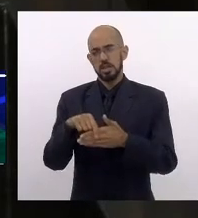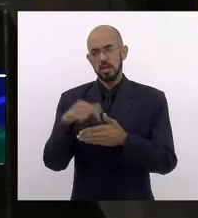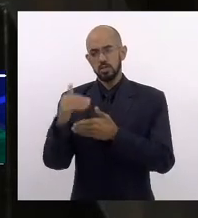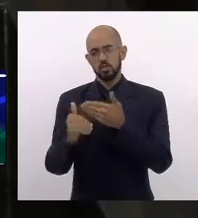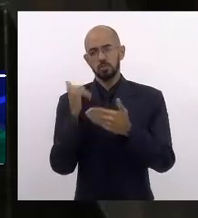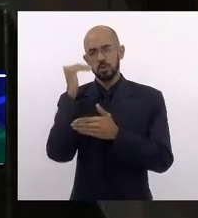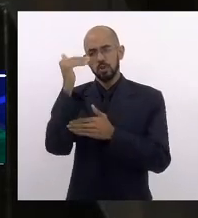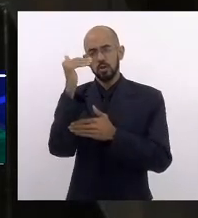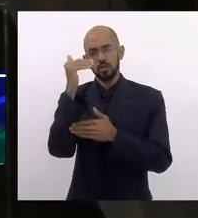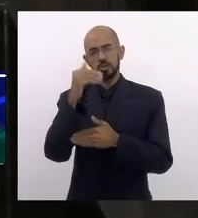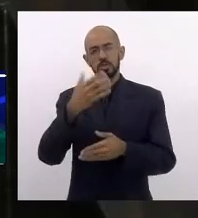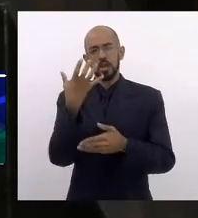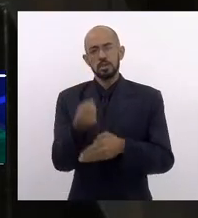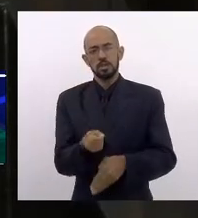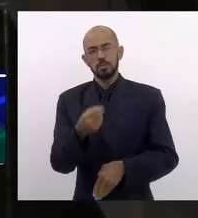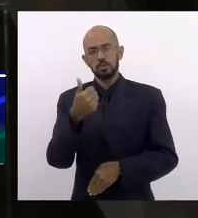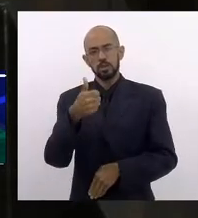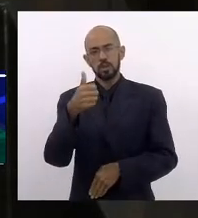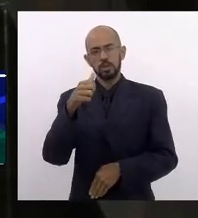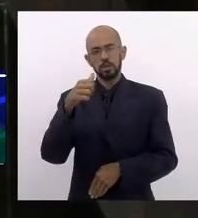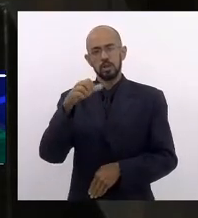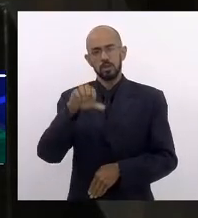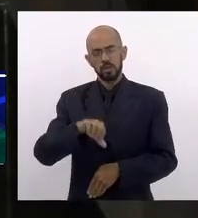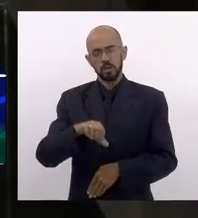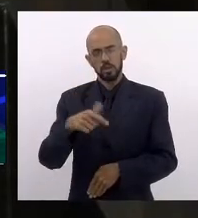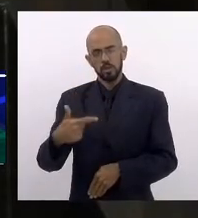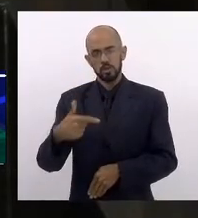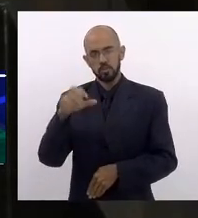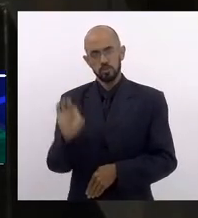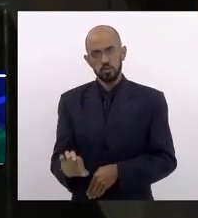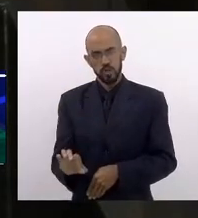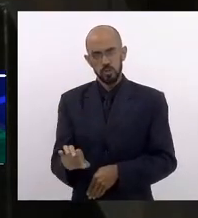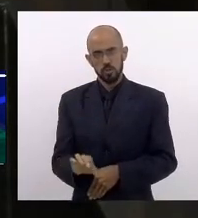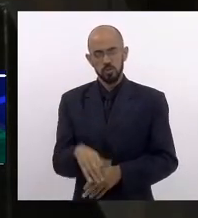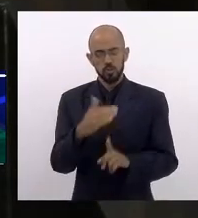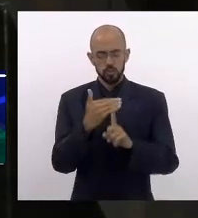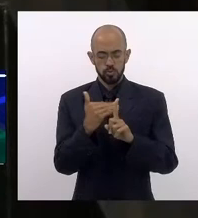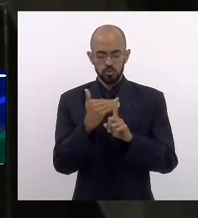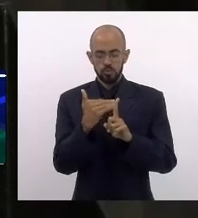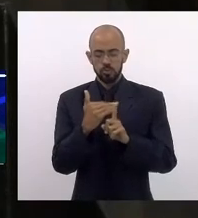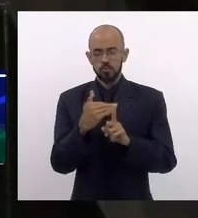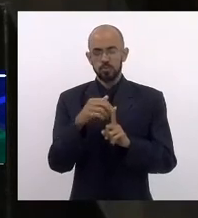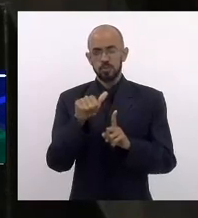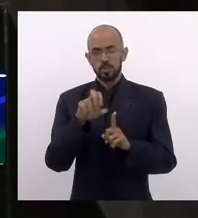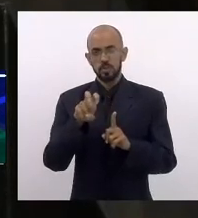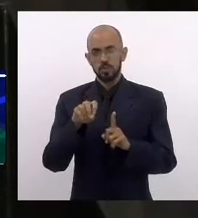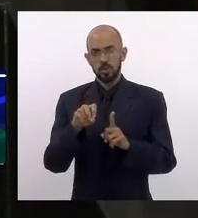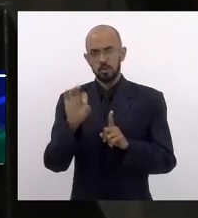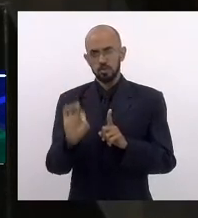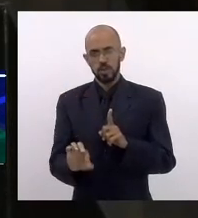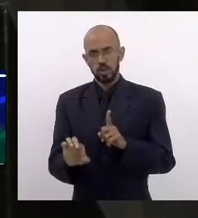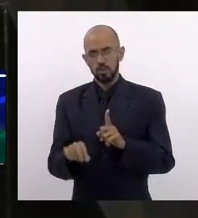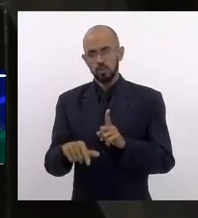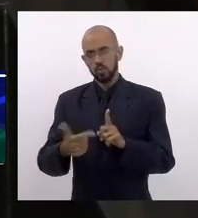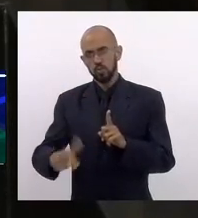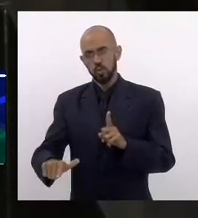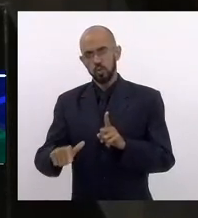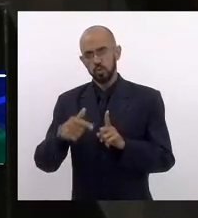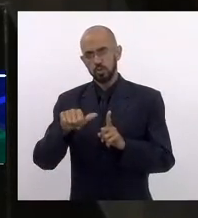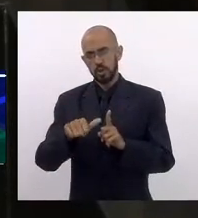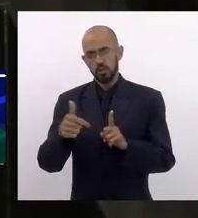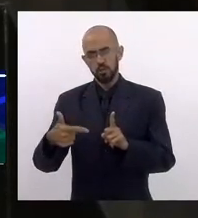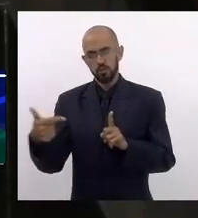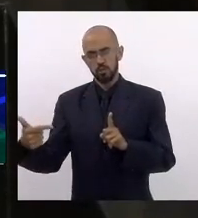de 192%, né? Oficiais intermediários 150% e os praças 122%, uma gratificação cuja